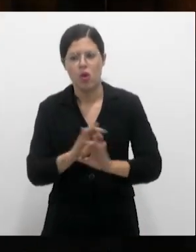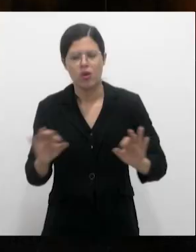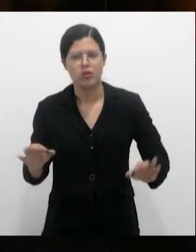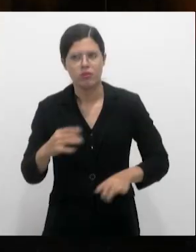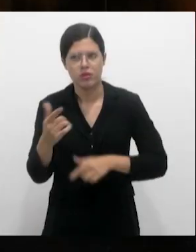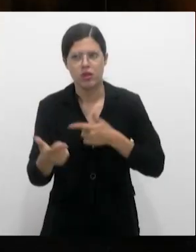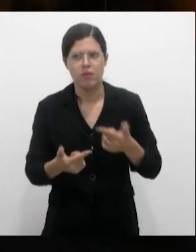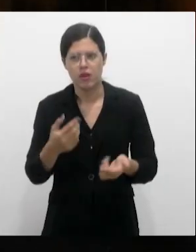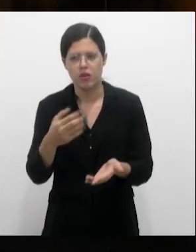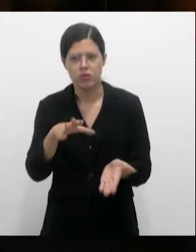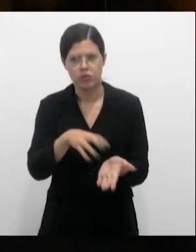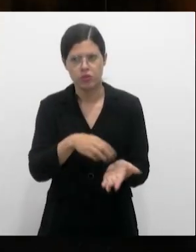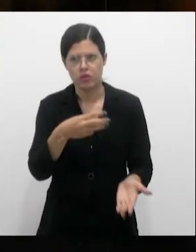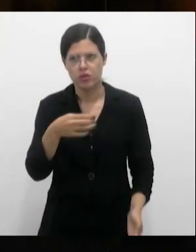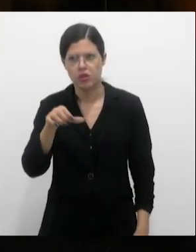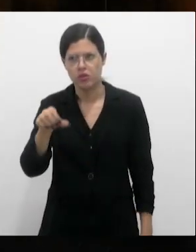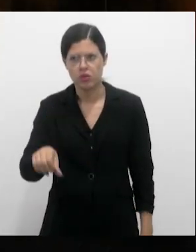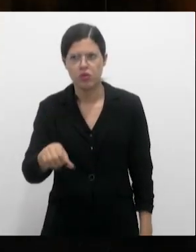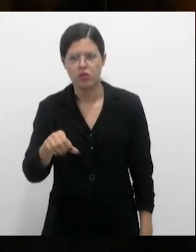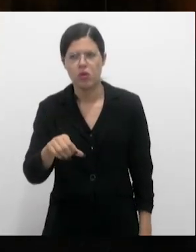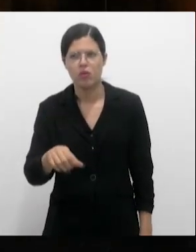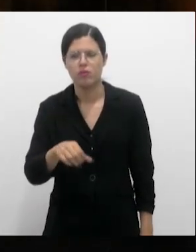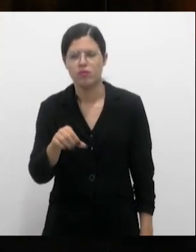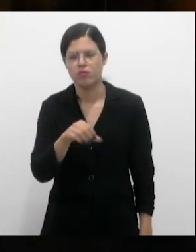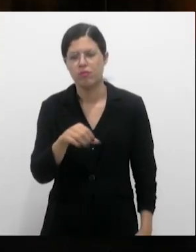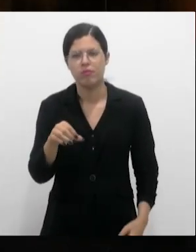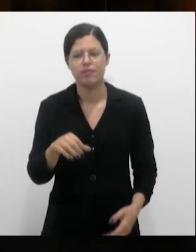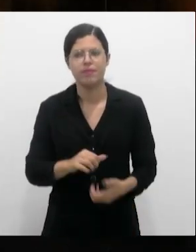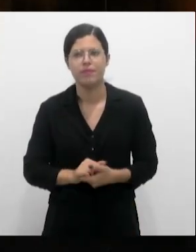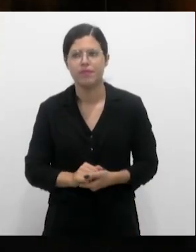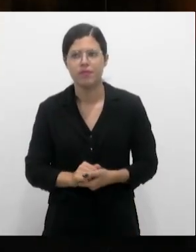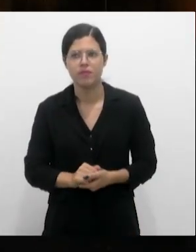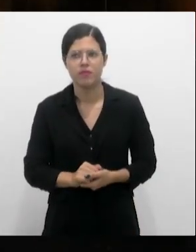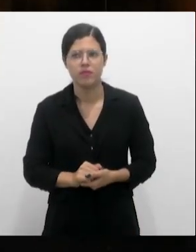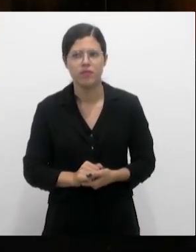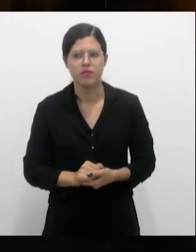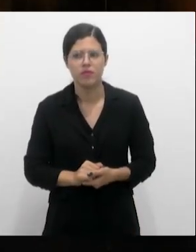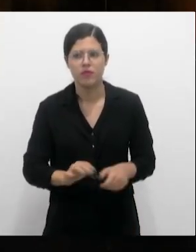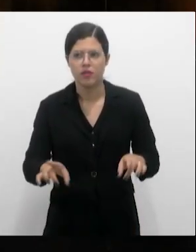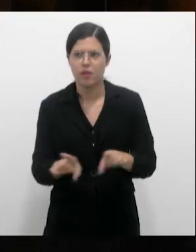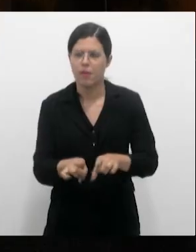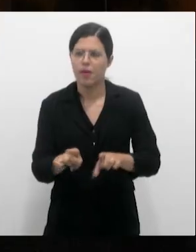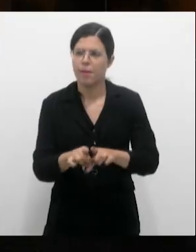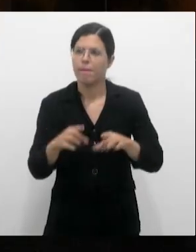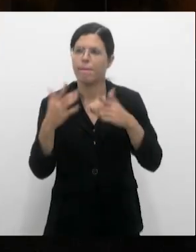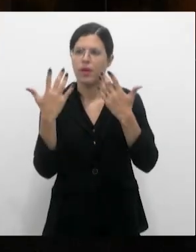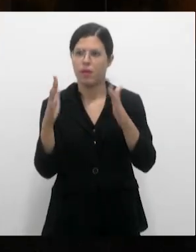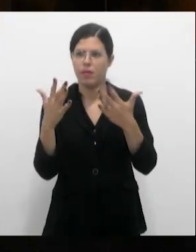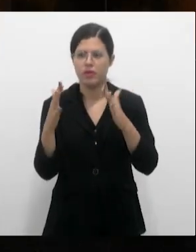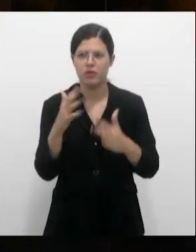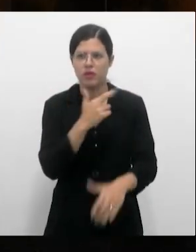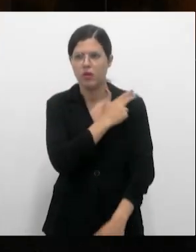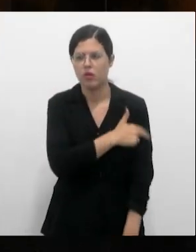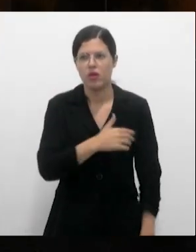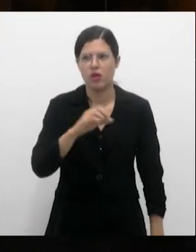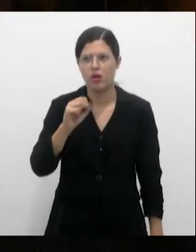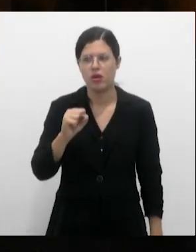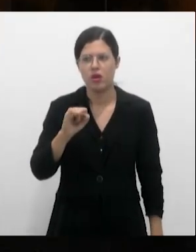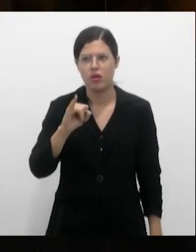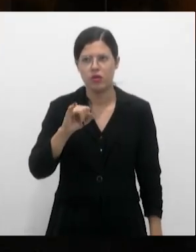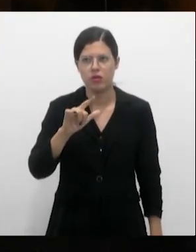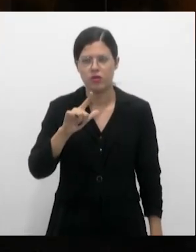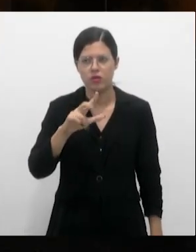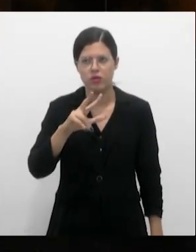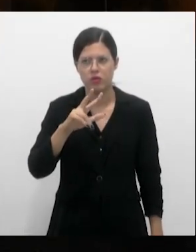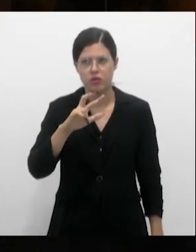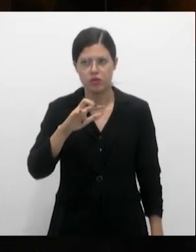trabalho no 39º Batalhão, o senhor sabe do que eu estou falando. E também parabenizar Coronel Silveira,